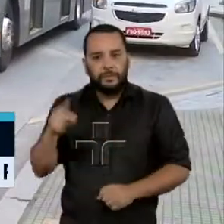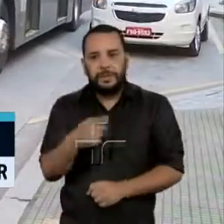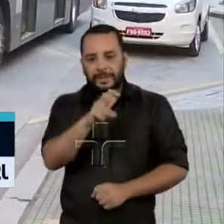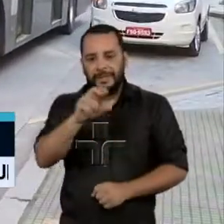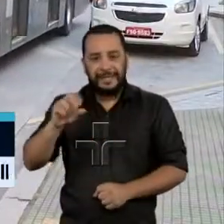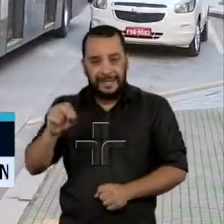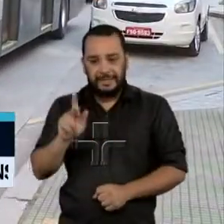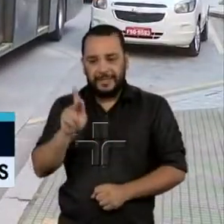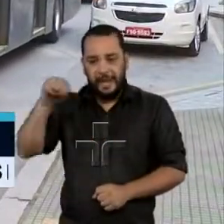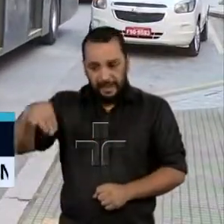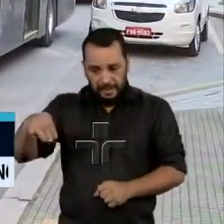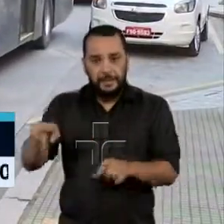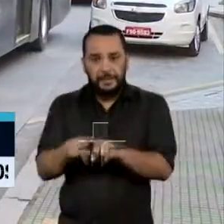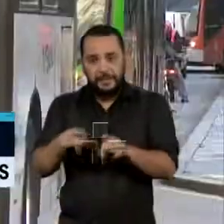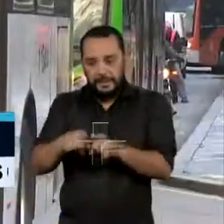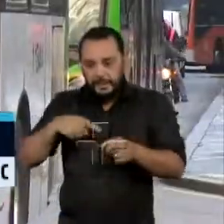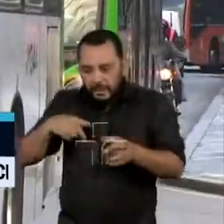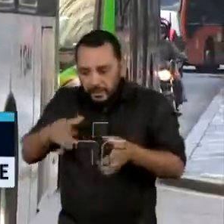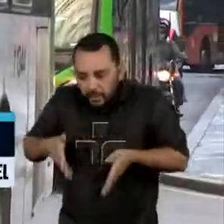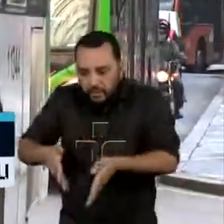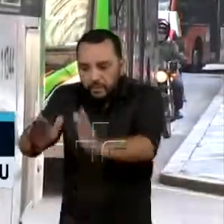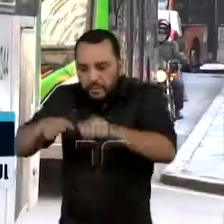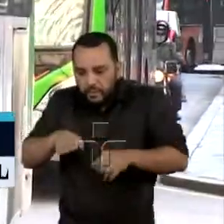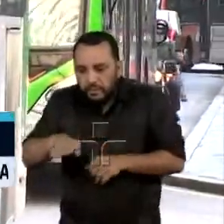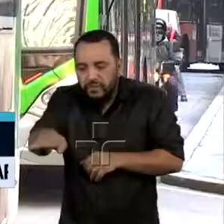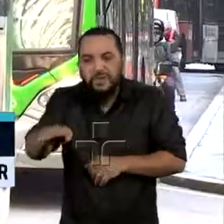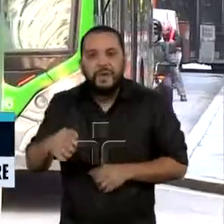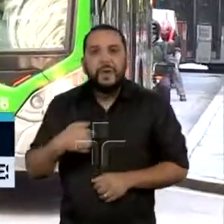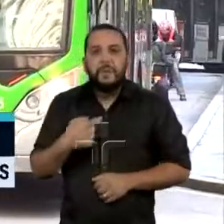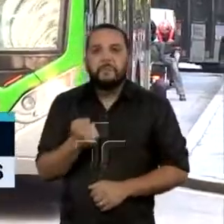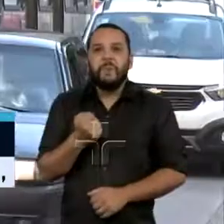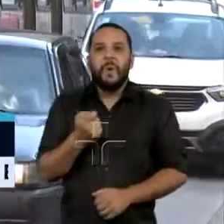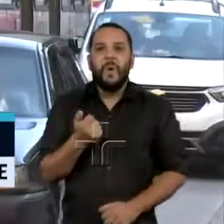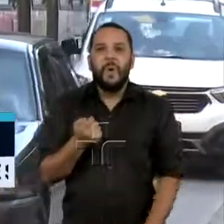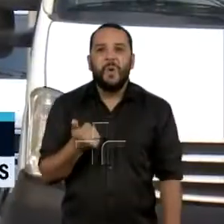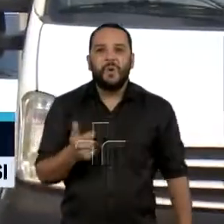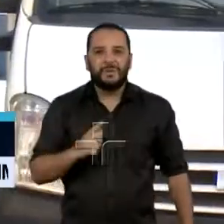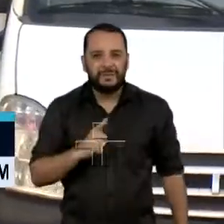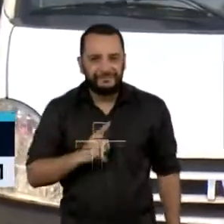faixas exclusivas e os corredores só cobrem parte do trajeto.